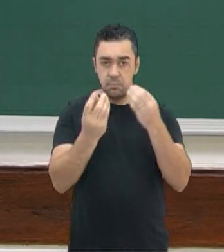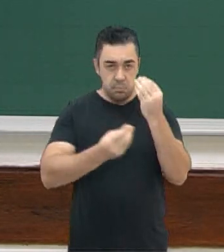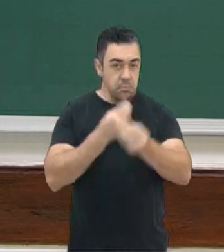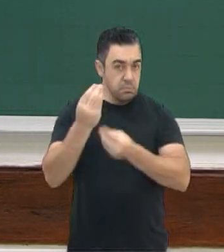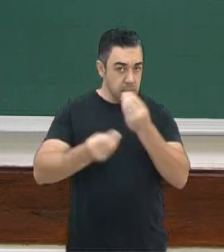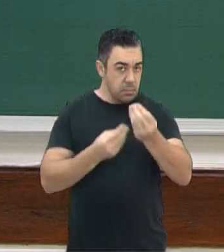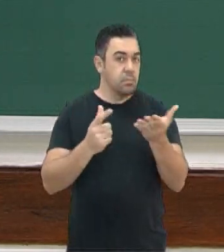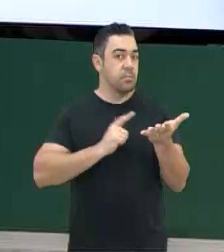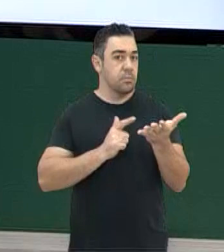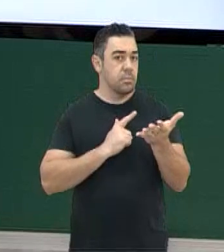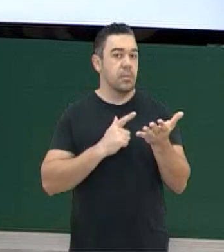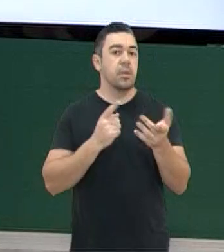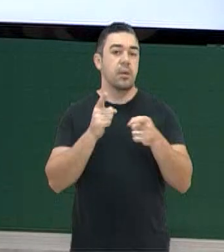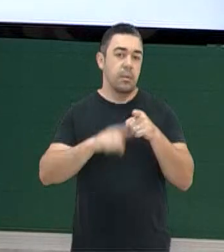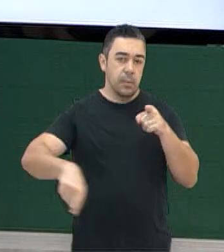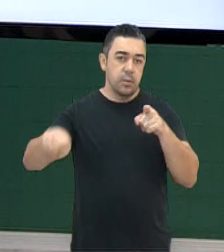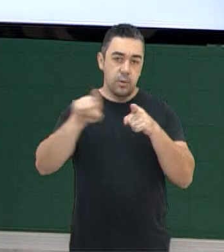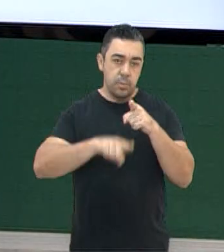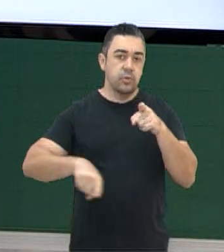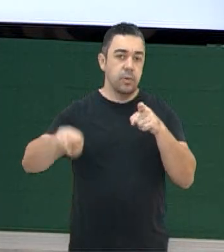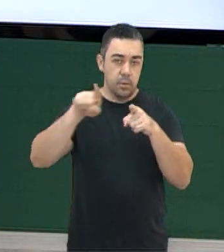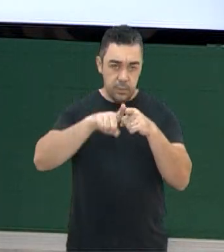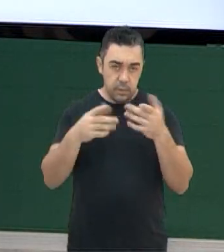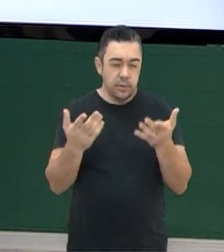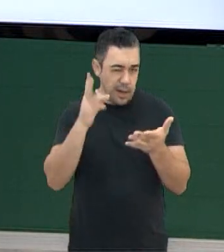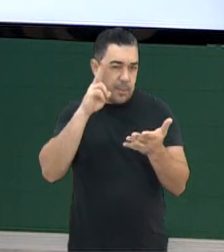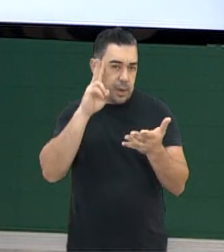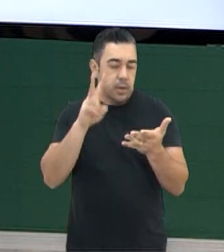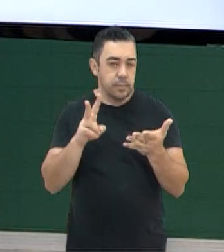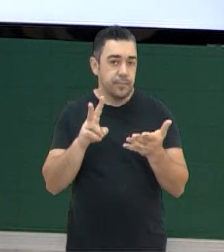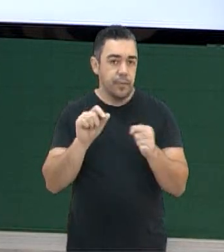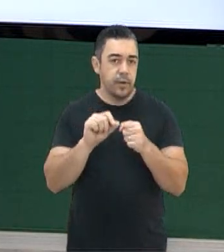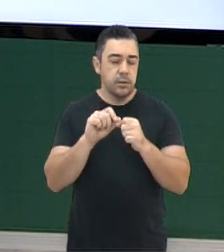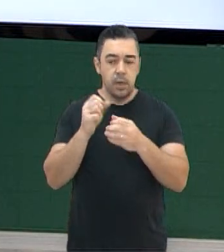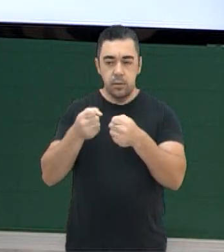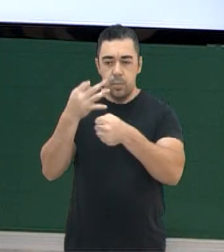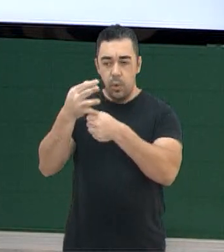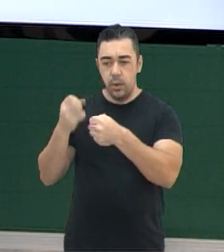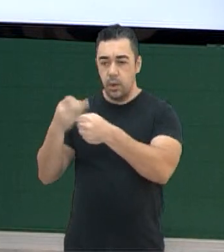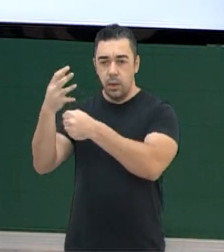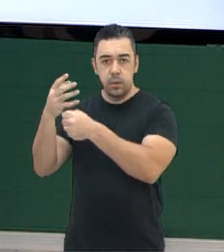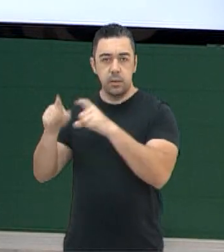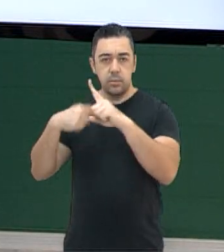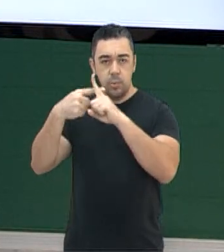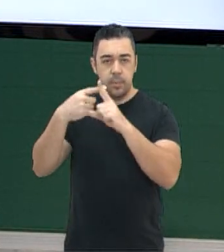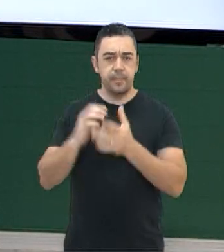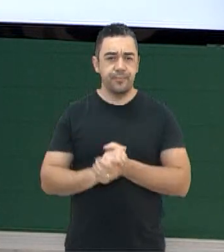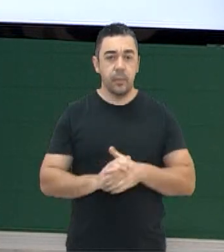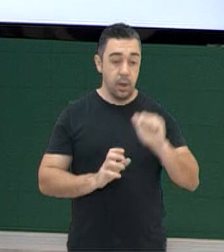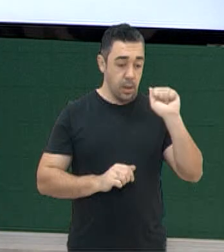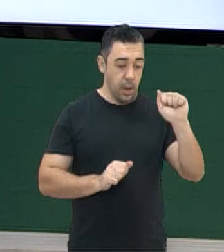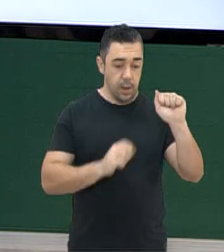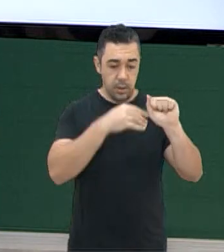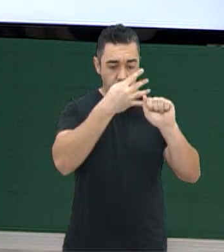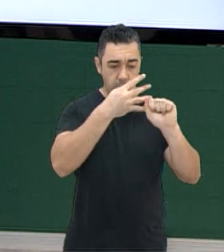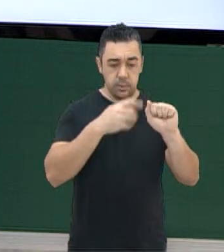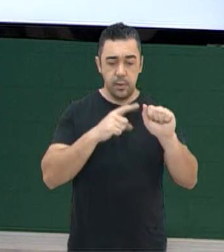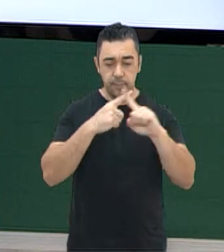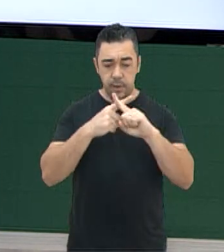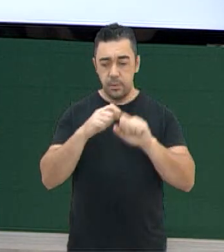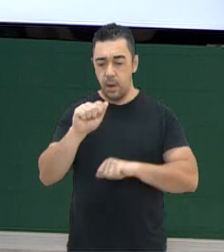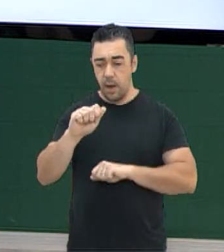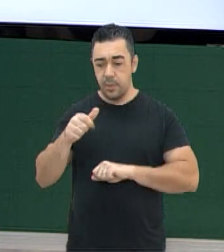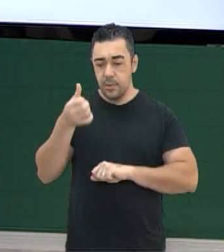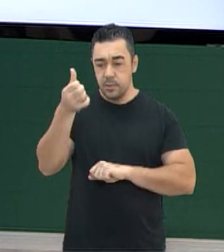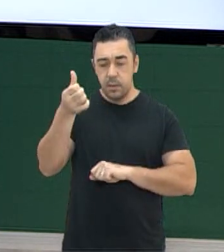nós fazíamos? Repetíamos a base e somávamos os expoentes. Aqui vai ser a mesma coisa. Então, se eu tenho A na quarta vezes A na sexta, o que eu